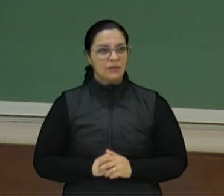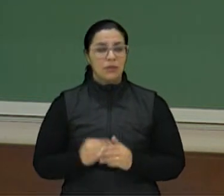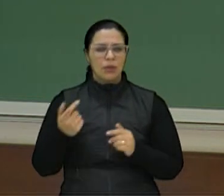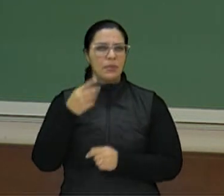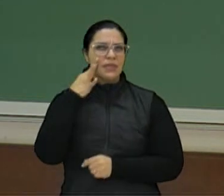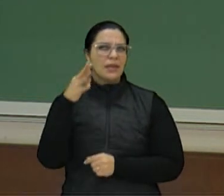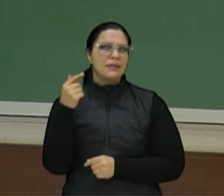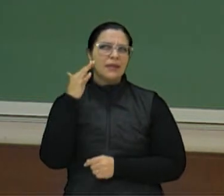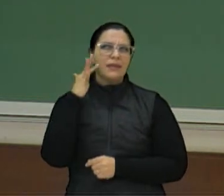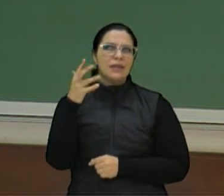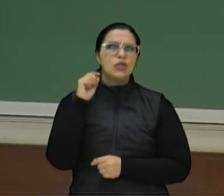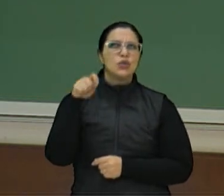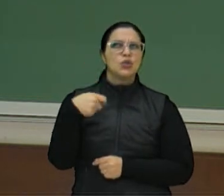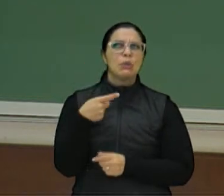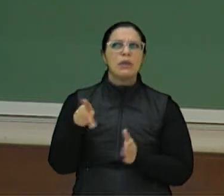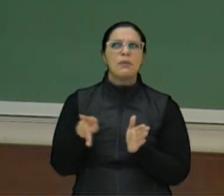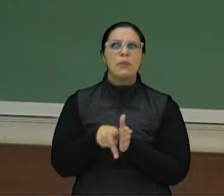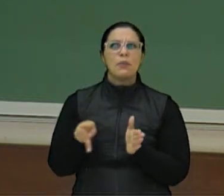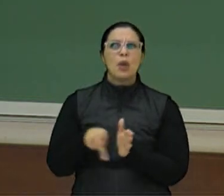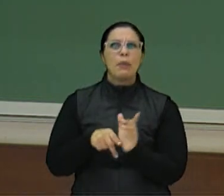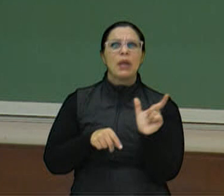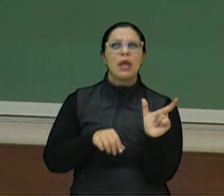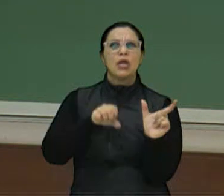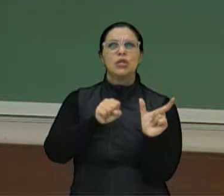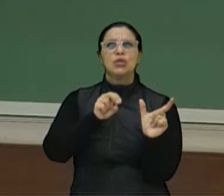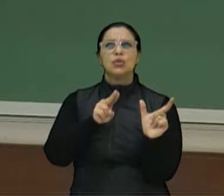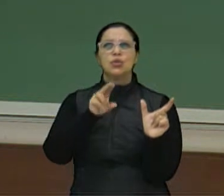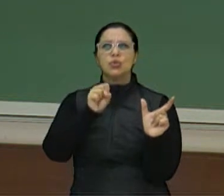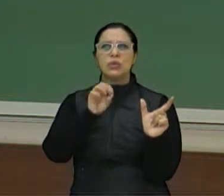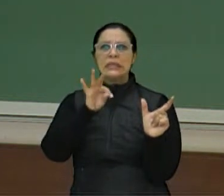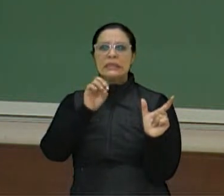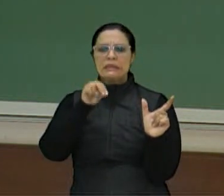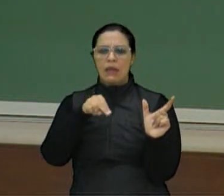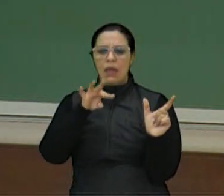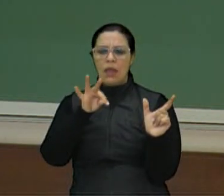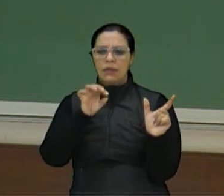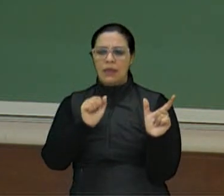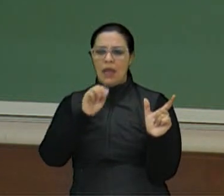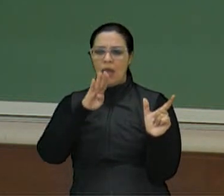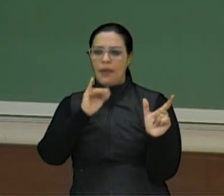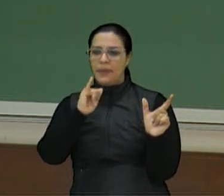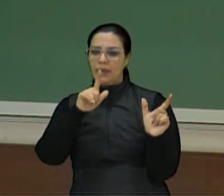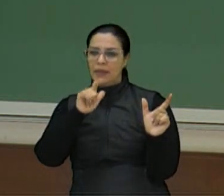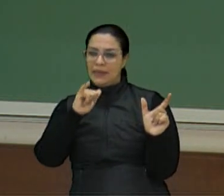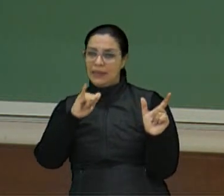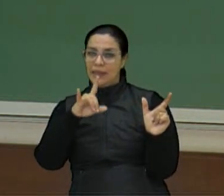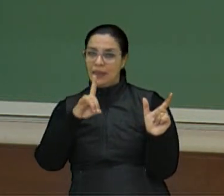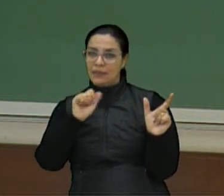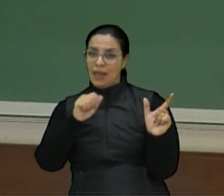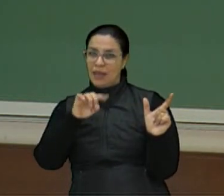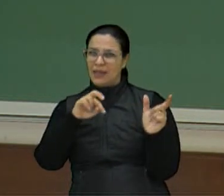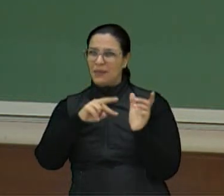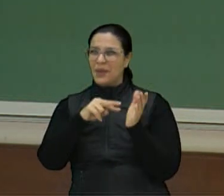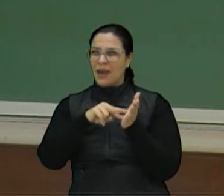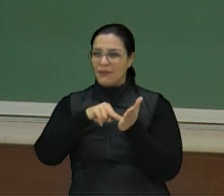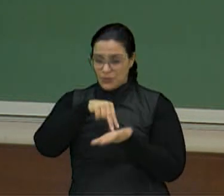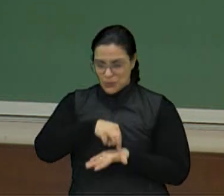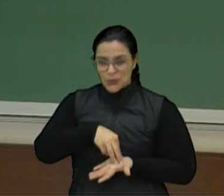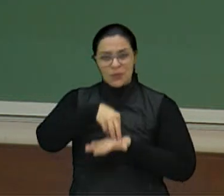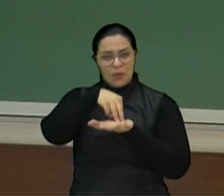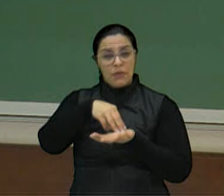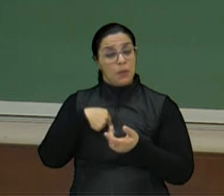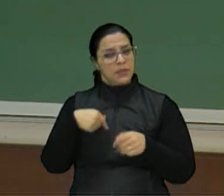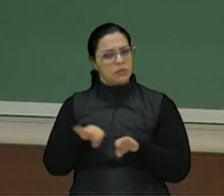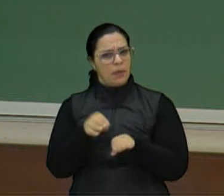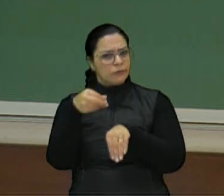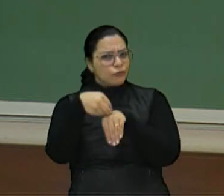comecei a aprender sobre a ideia de meio ambiente, quando eu comecei a ensinar. Eu falei, preciso ser prático, eu tenho que ser uma pessoa que dê